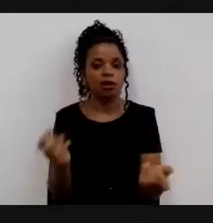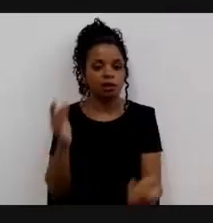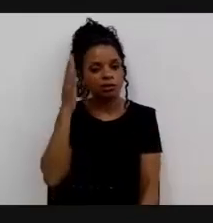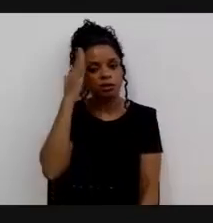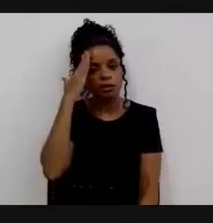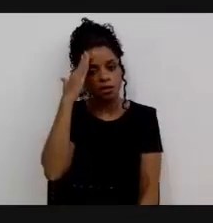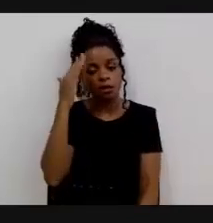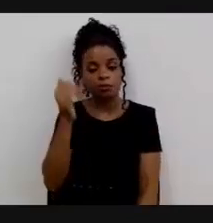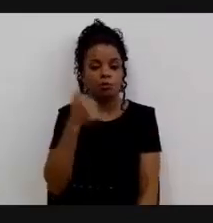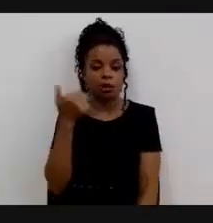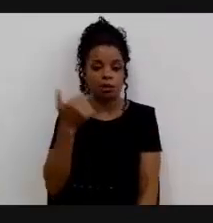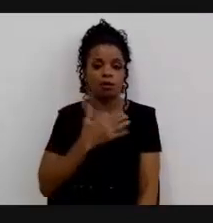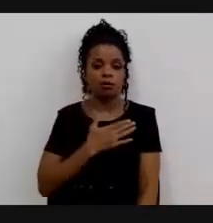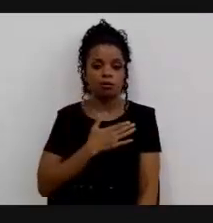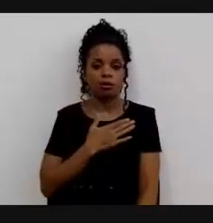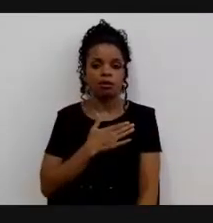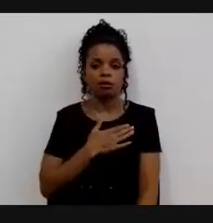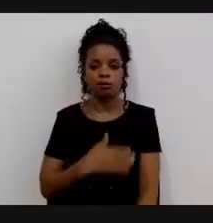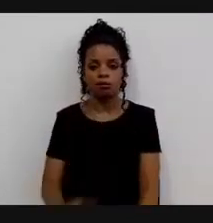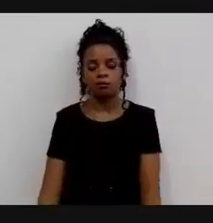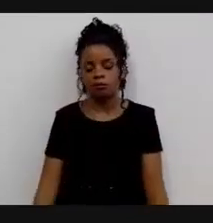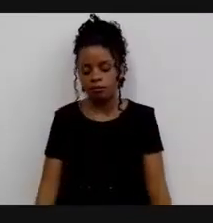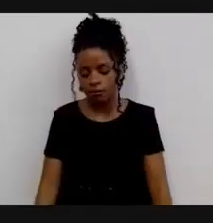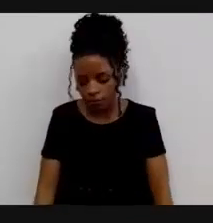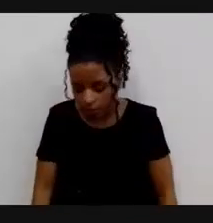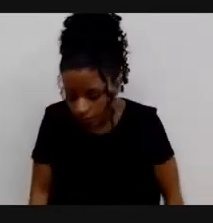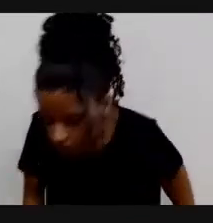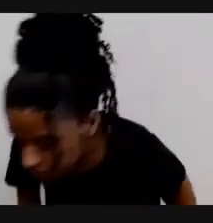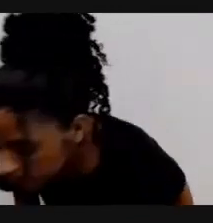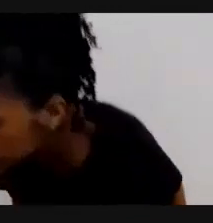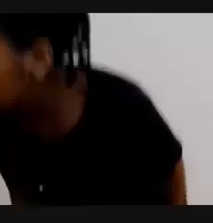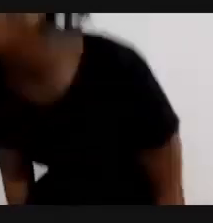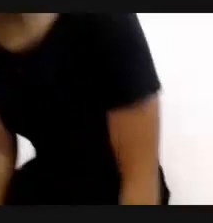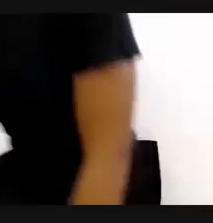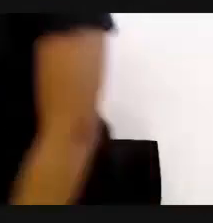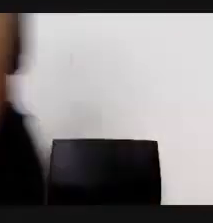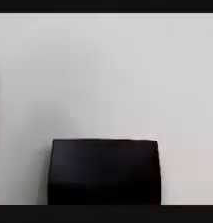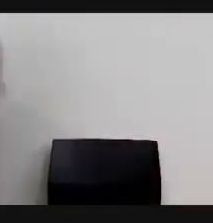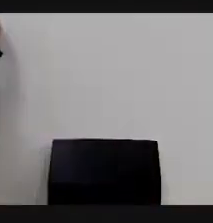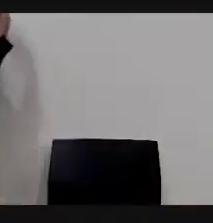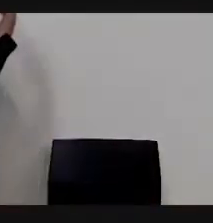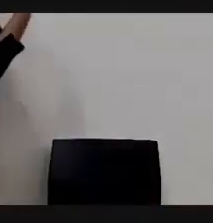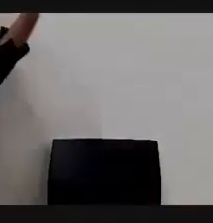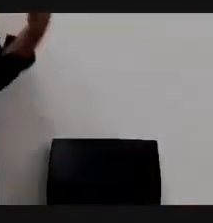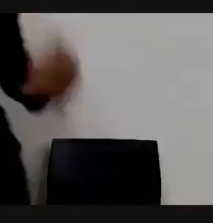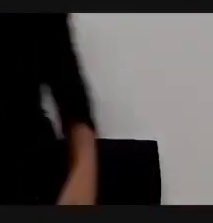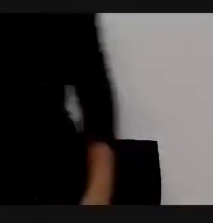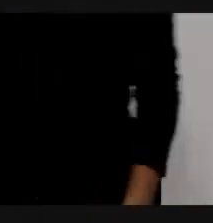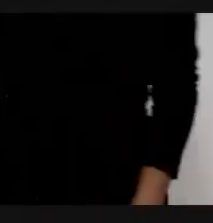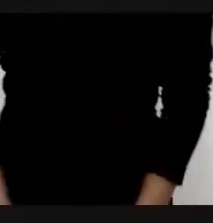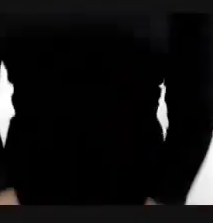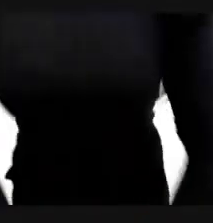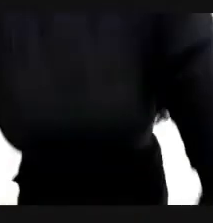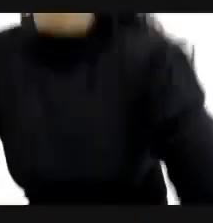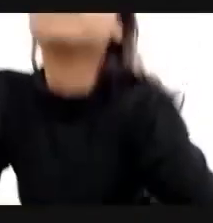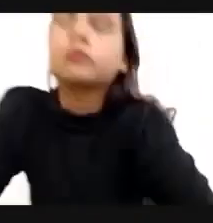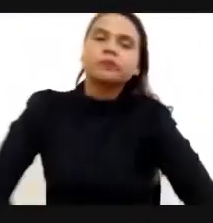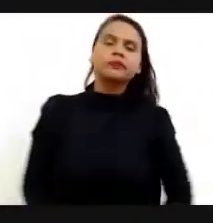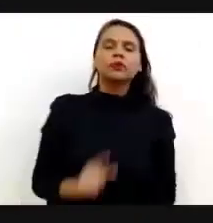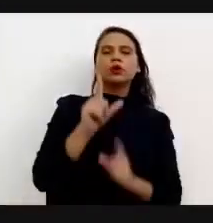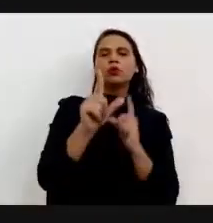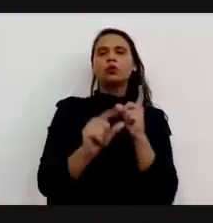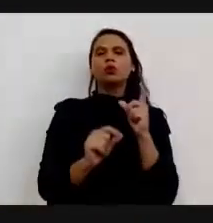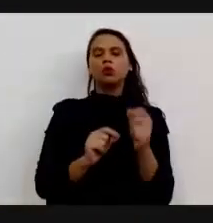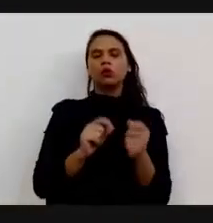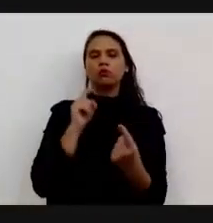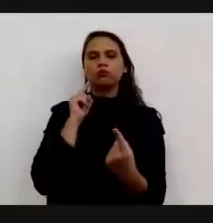aí sabem isso até melhor do que eu. Quais são, então, os benefícios disso aí? Primeiro,